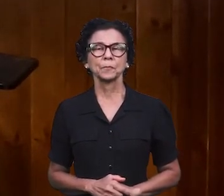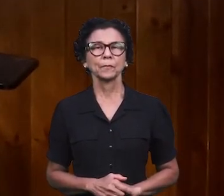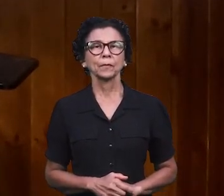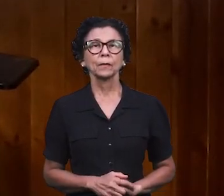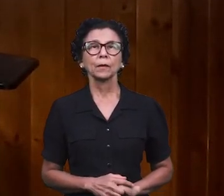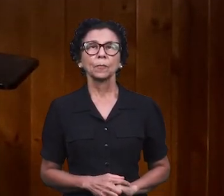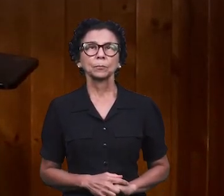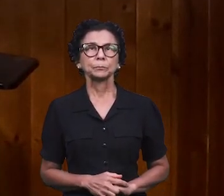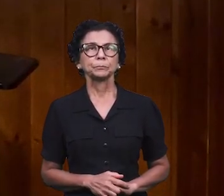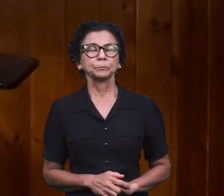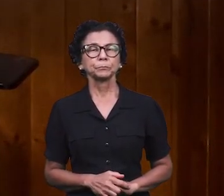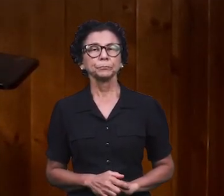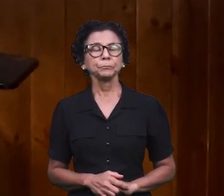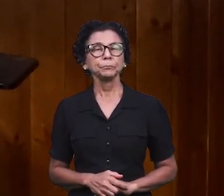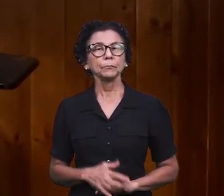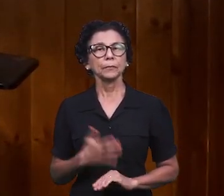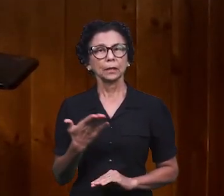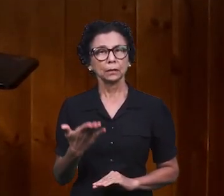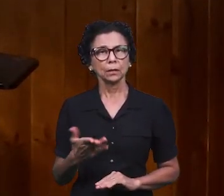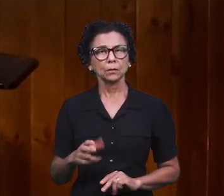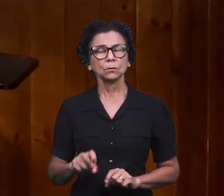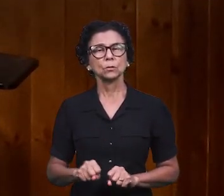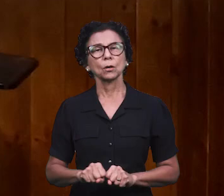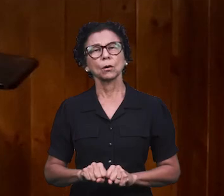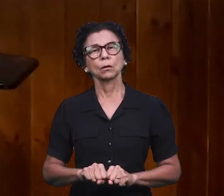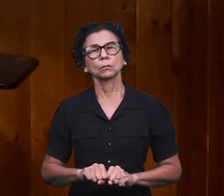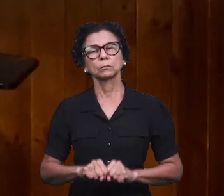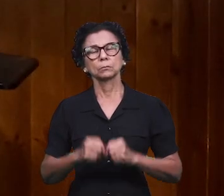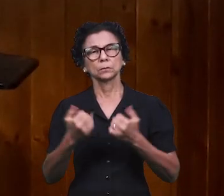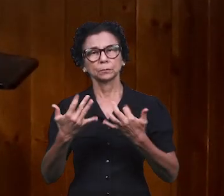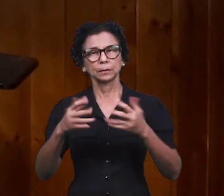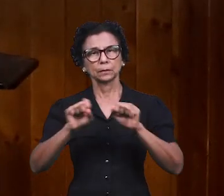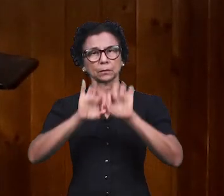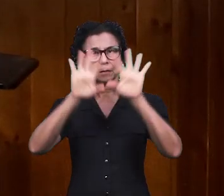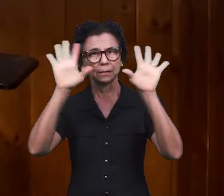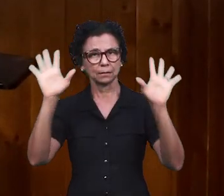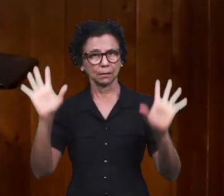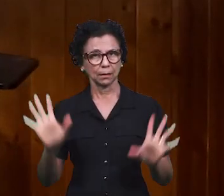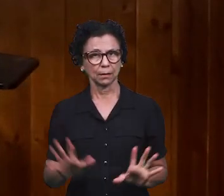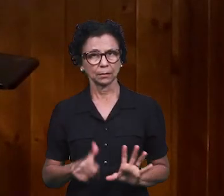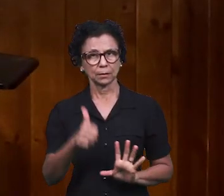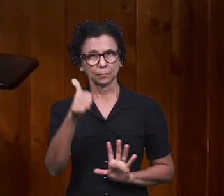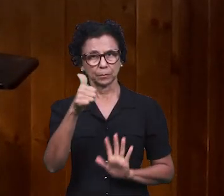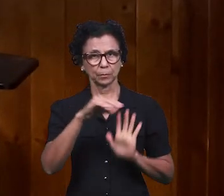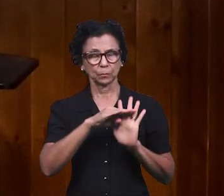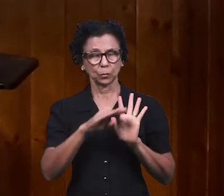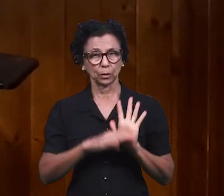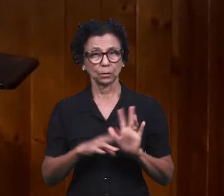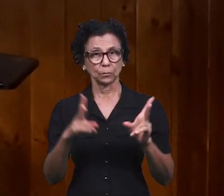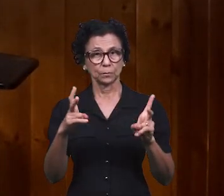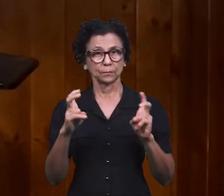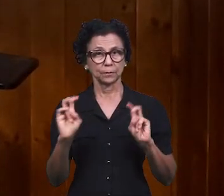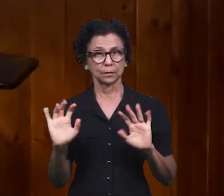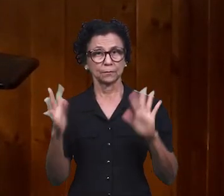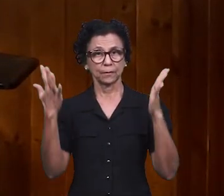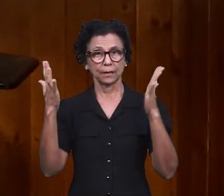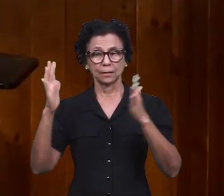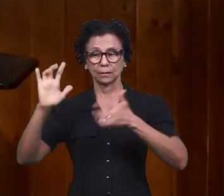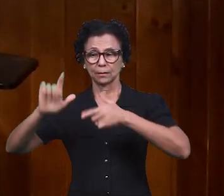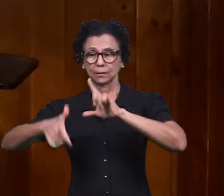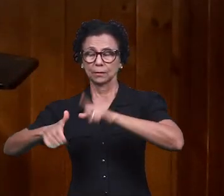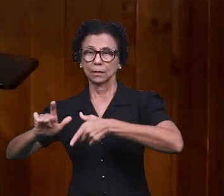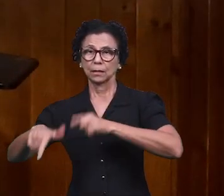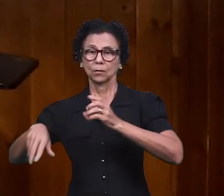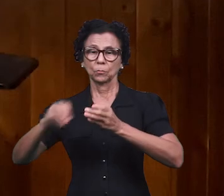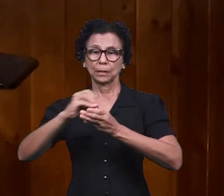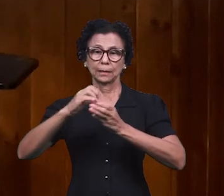parte, esse primeiro programa, nós observamos que as festas de Israel têm um